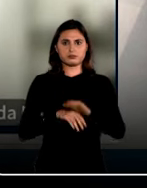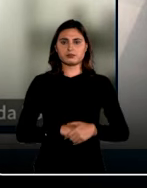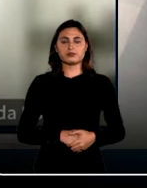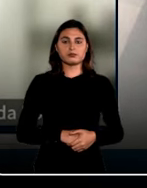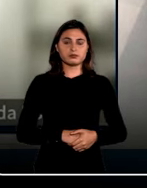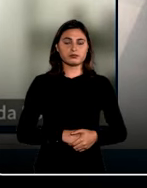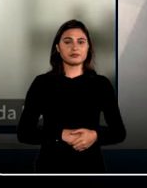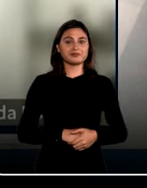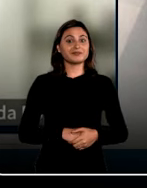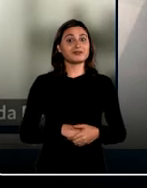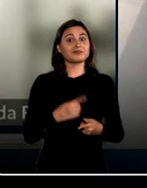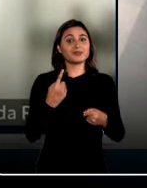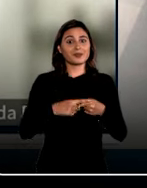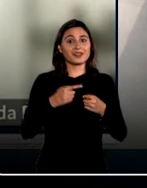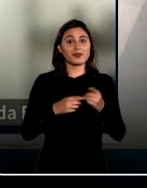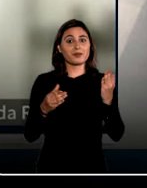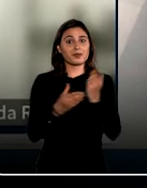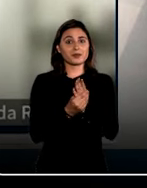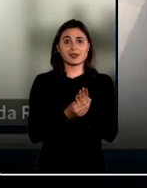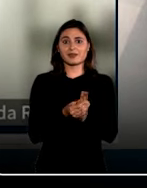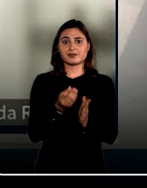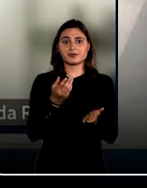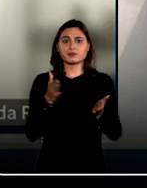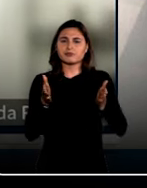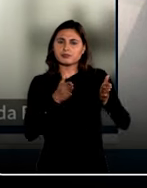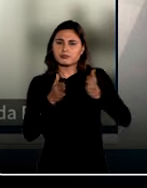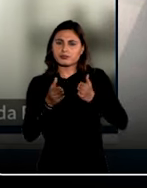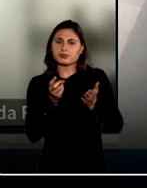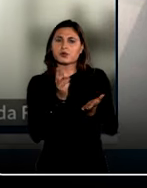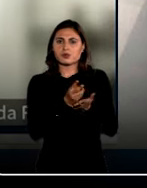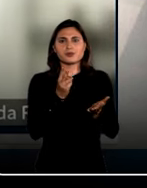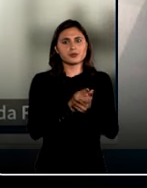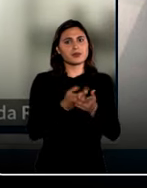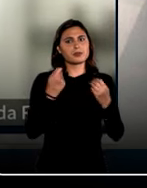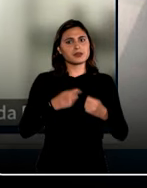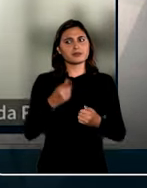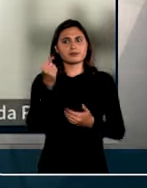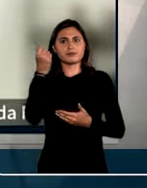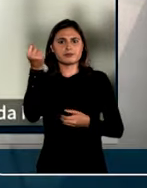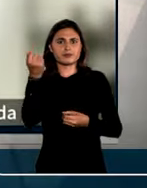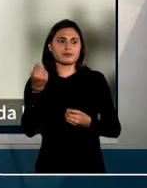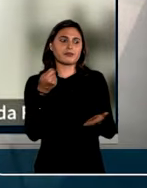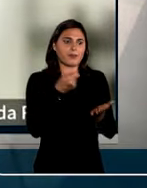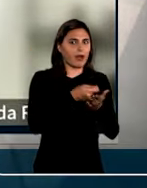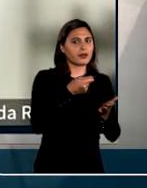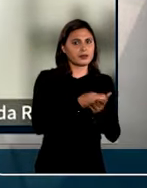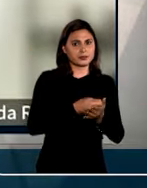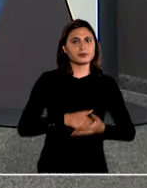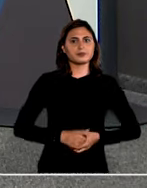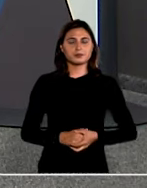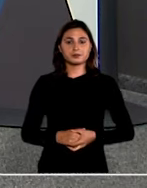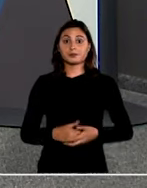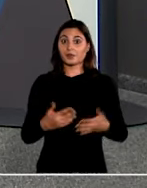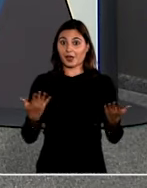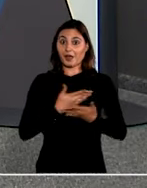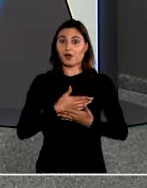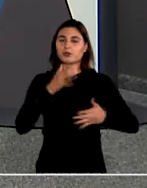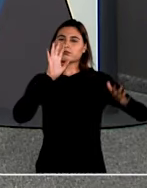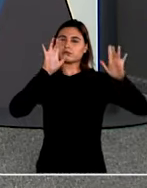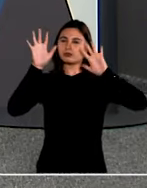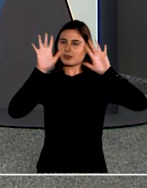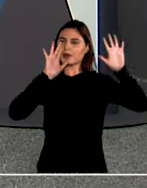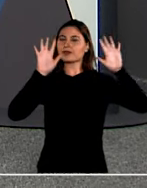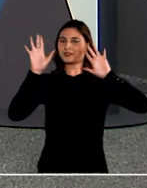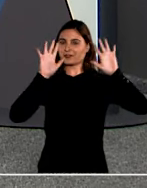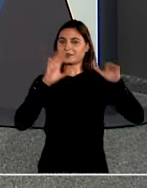evidenciada no curso do processo a ocorrência do devido pagamento desses valores vamos imaginar